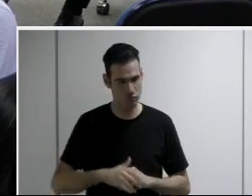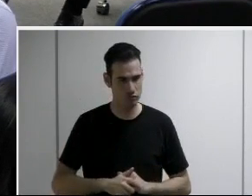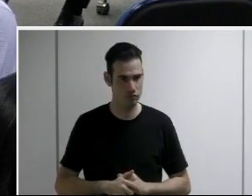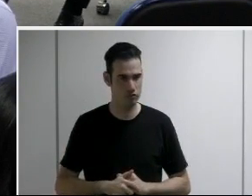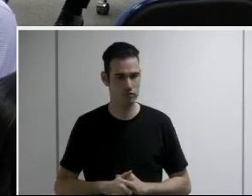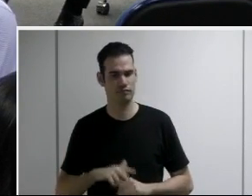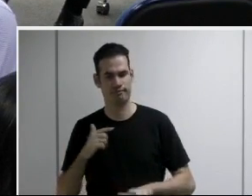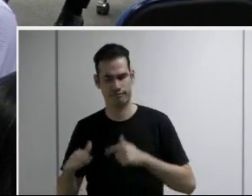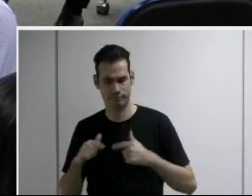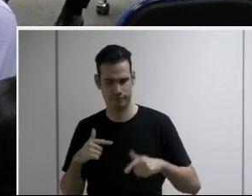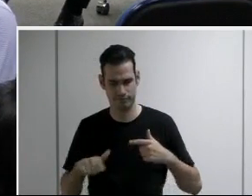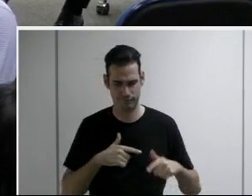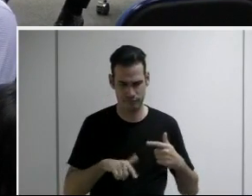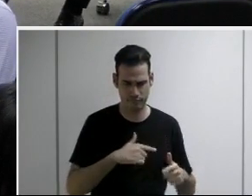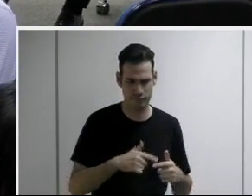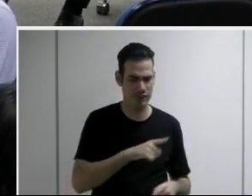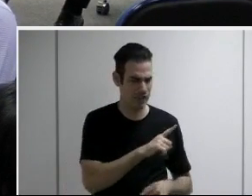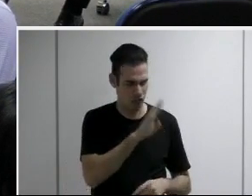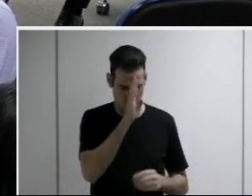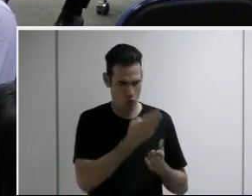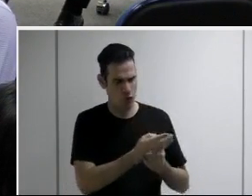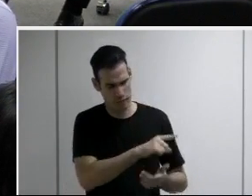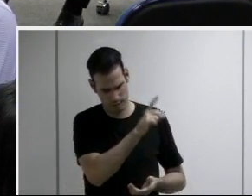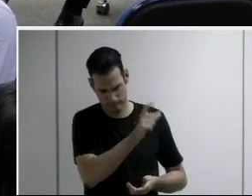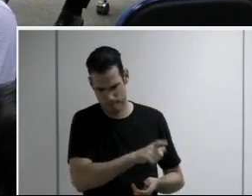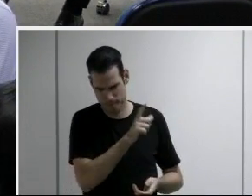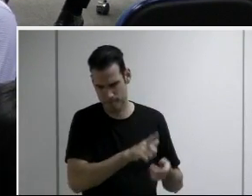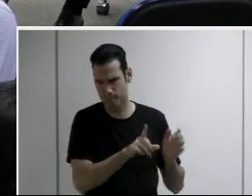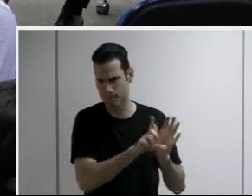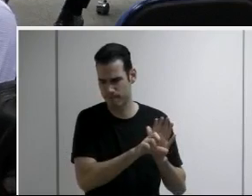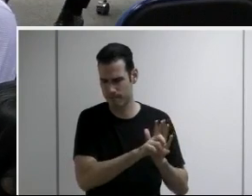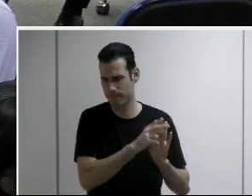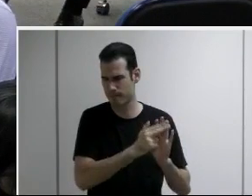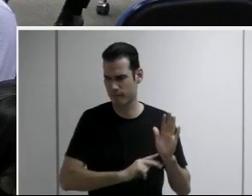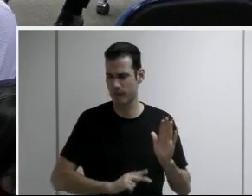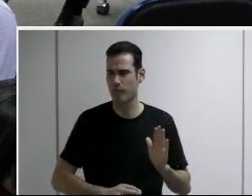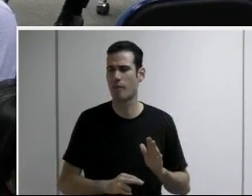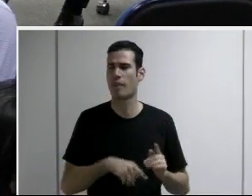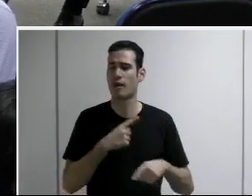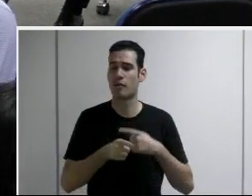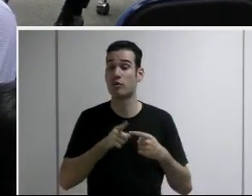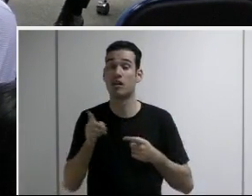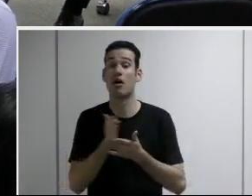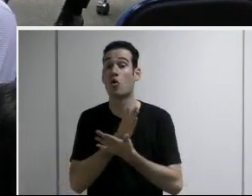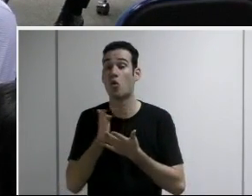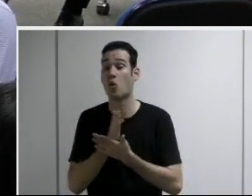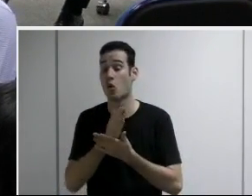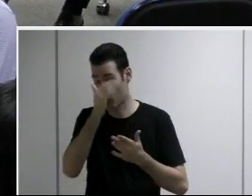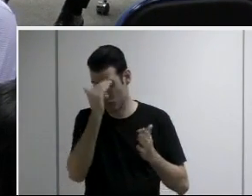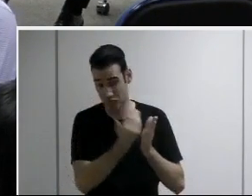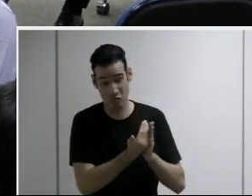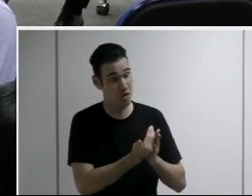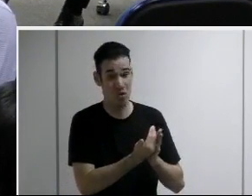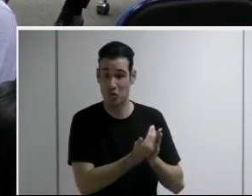Você trabalha no pressuposto da boa-fé e daí você verifica para punir o mau comportamento.